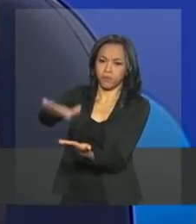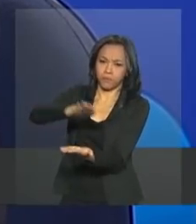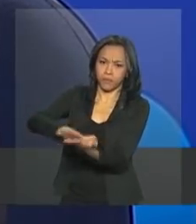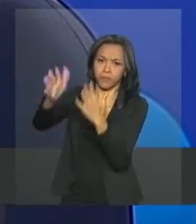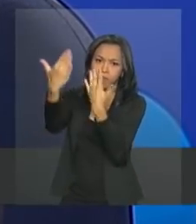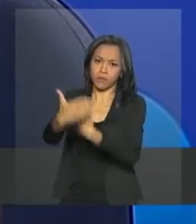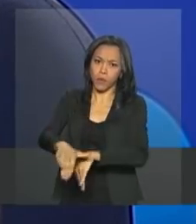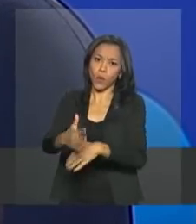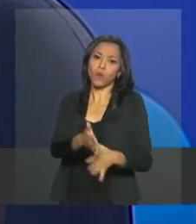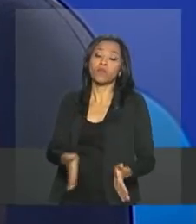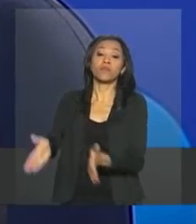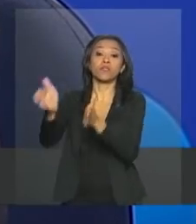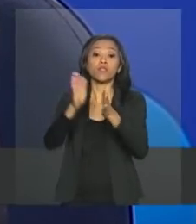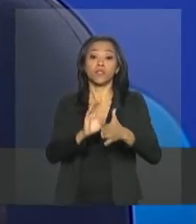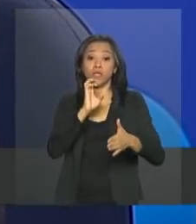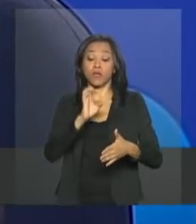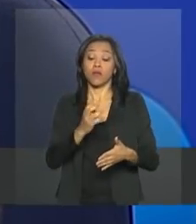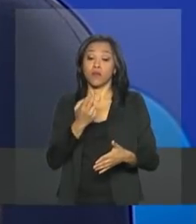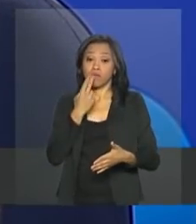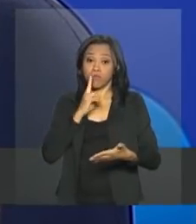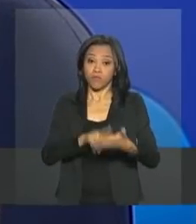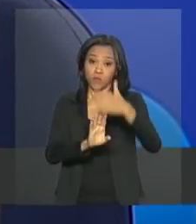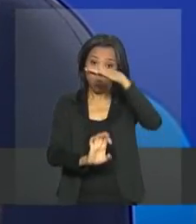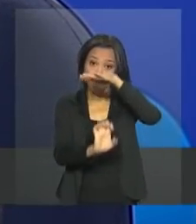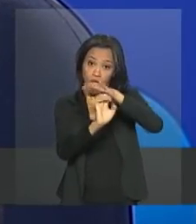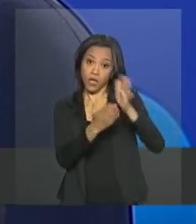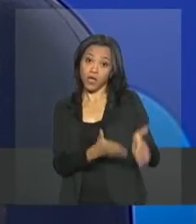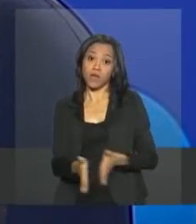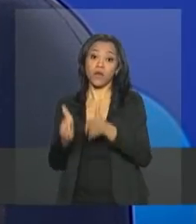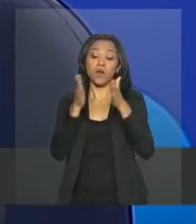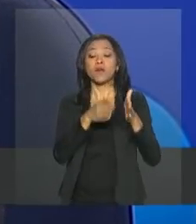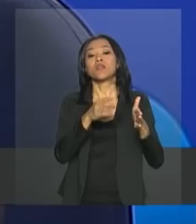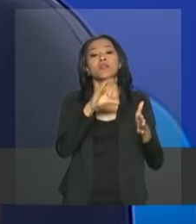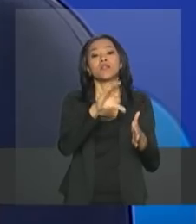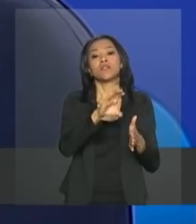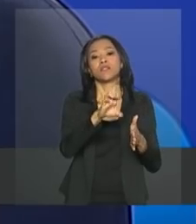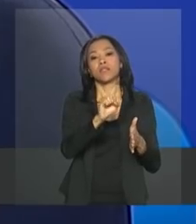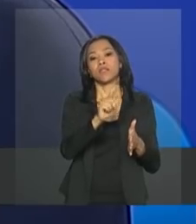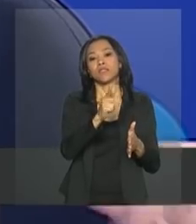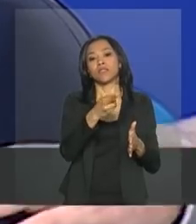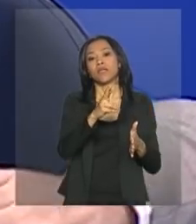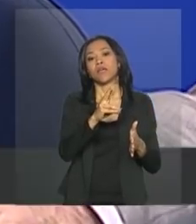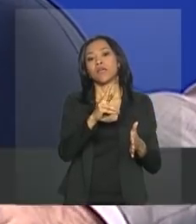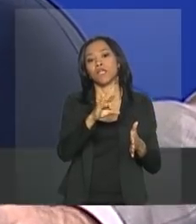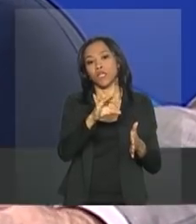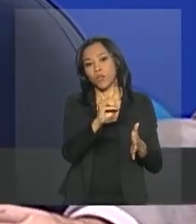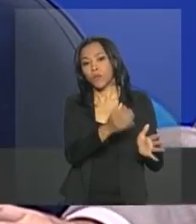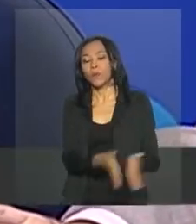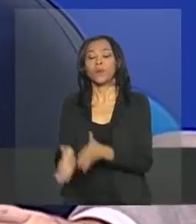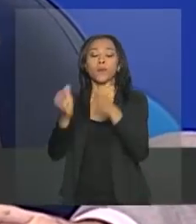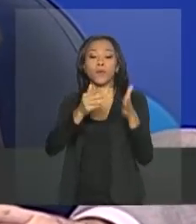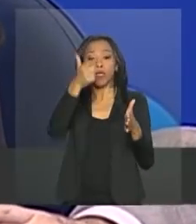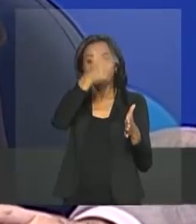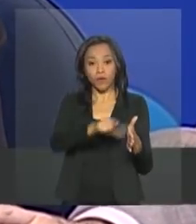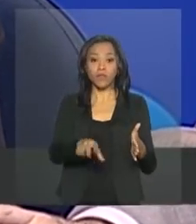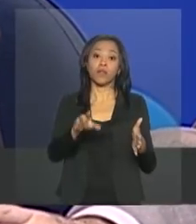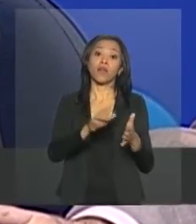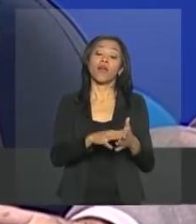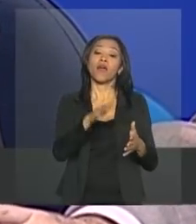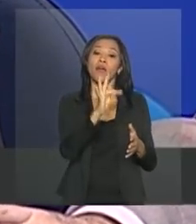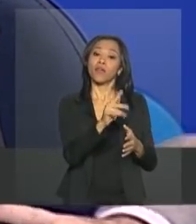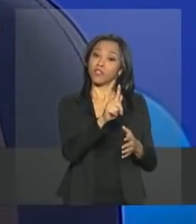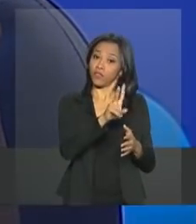os correios a fundação cesgranrio são getúlio vagas não é que são os grandes é